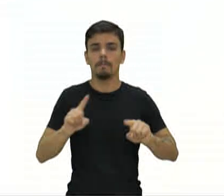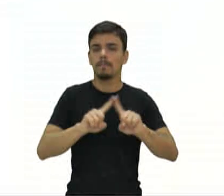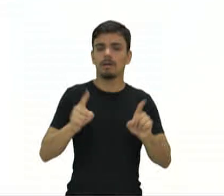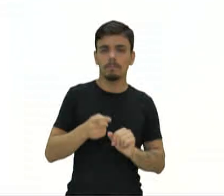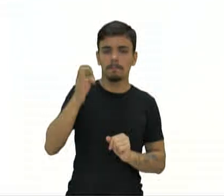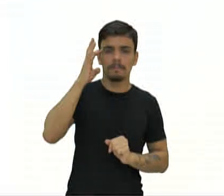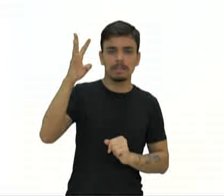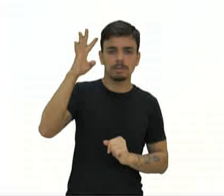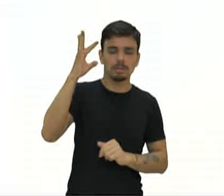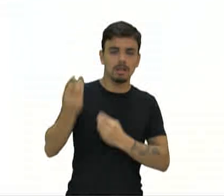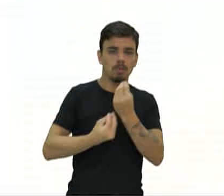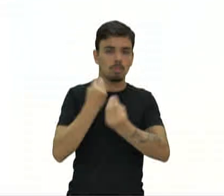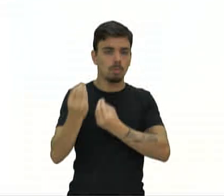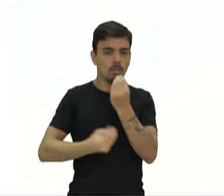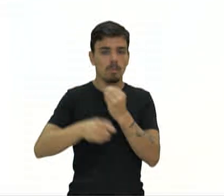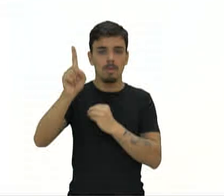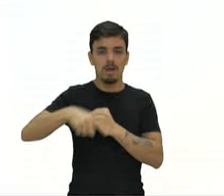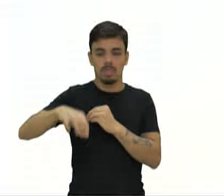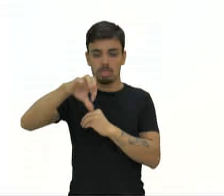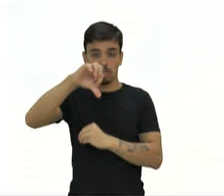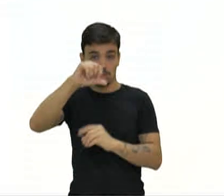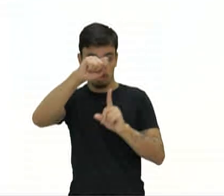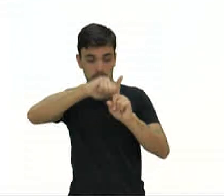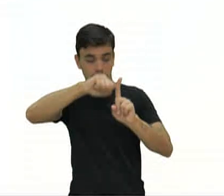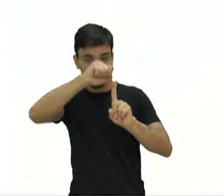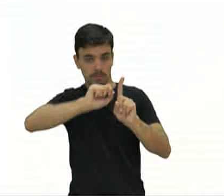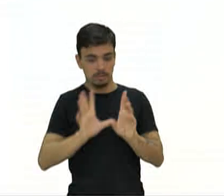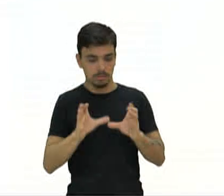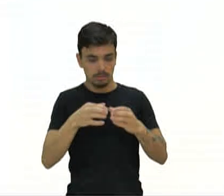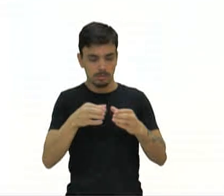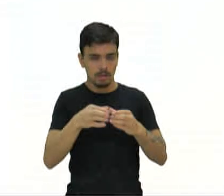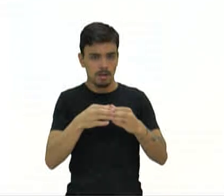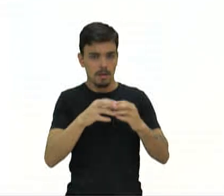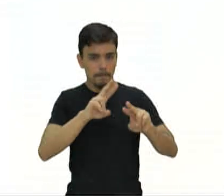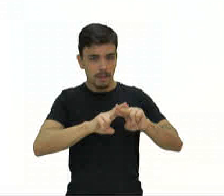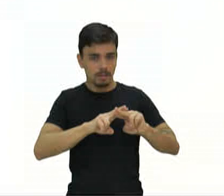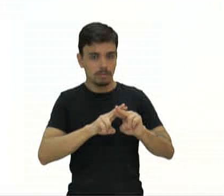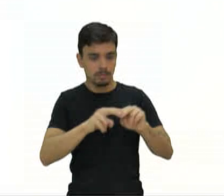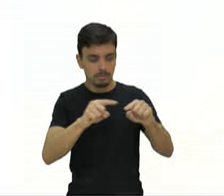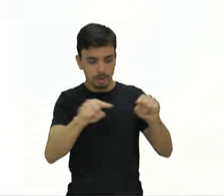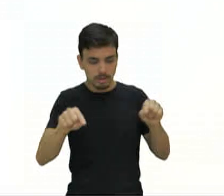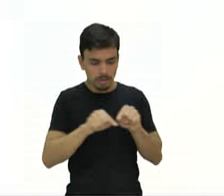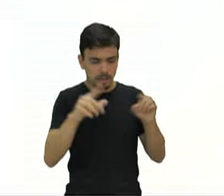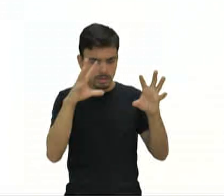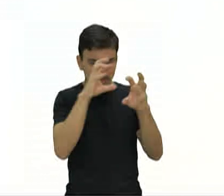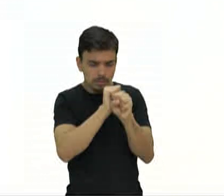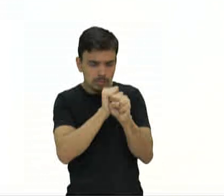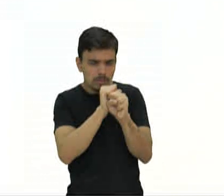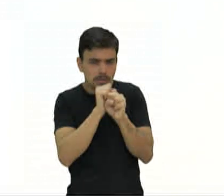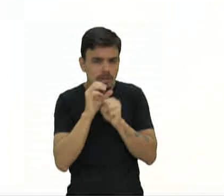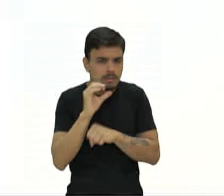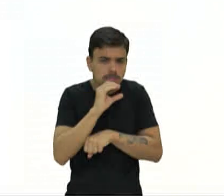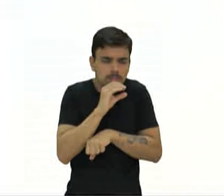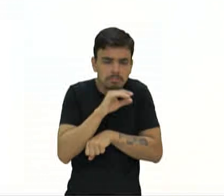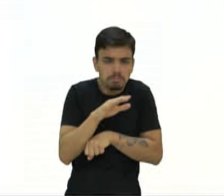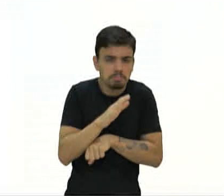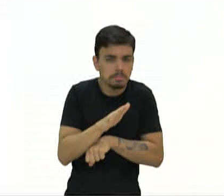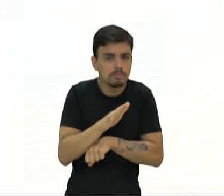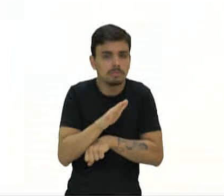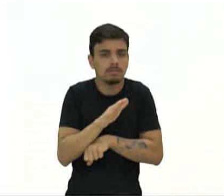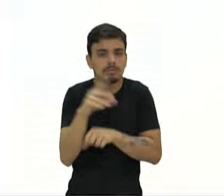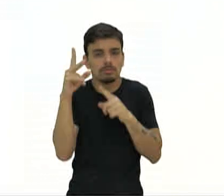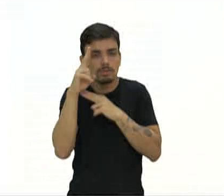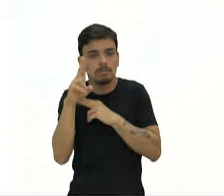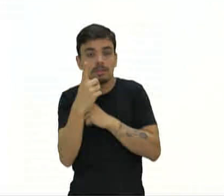Imagine como seria passar 9 meses trancado em uma sala escura e morna, dormindo por 16 horas durante o dia,